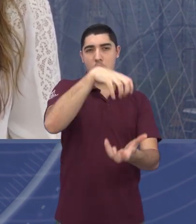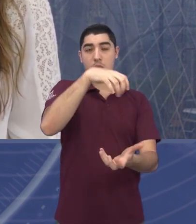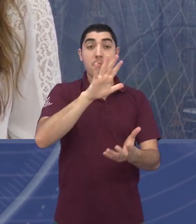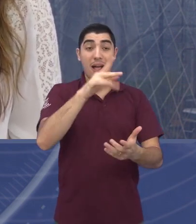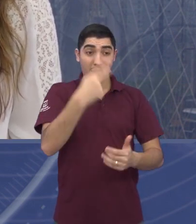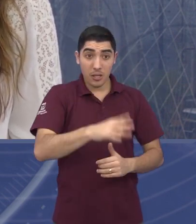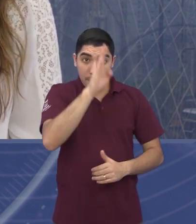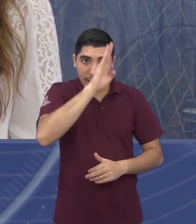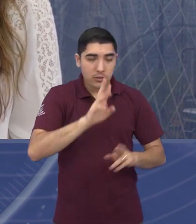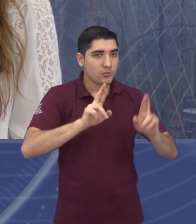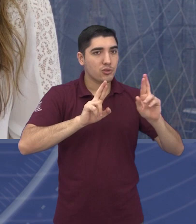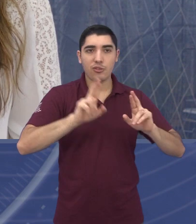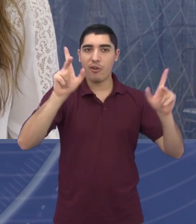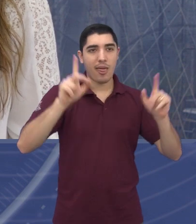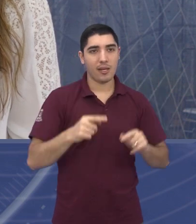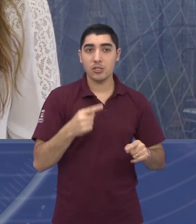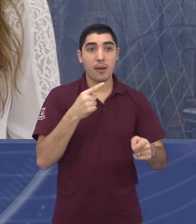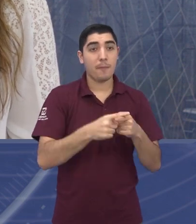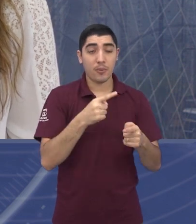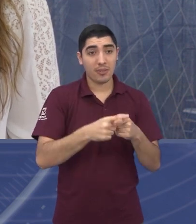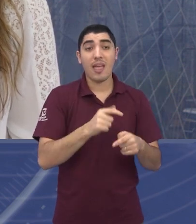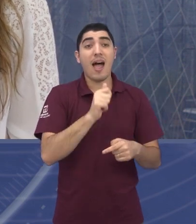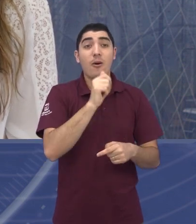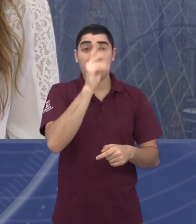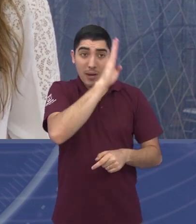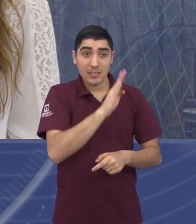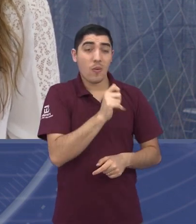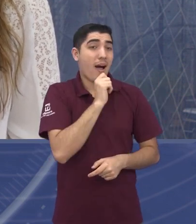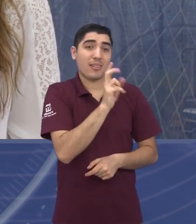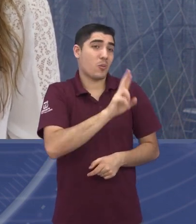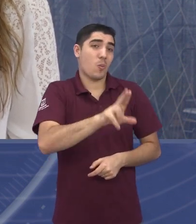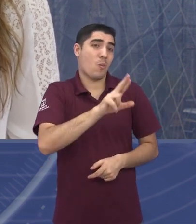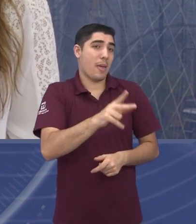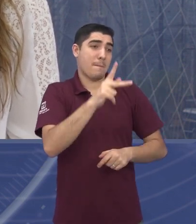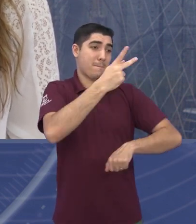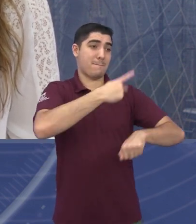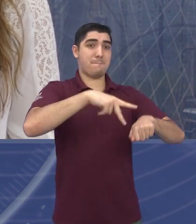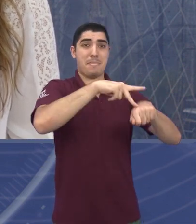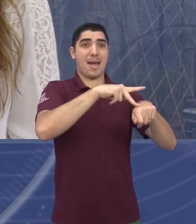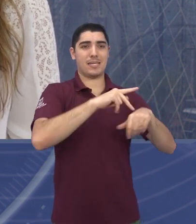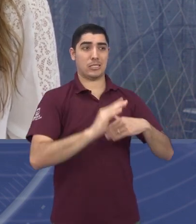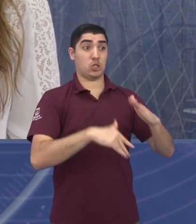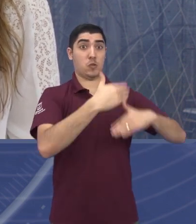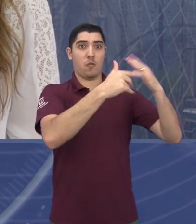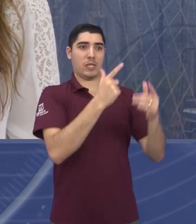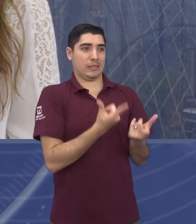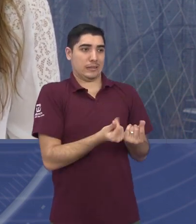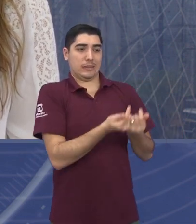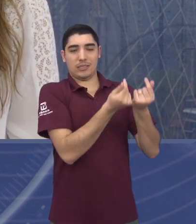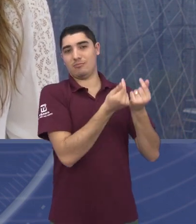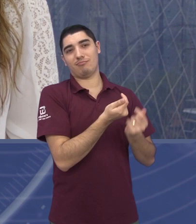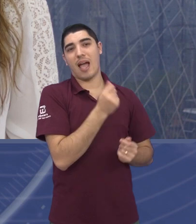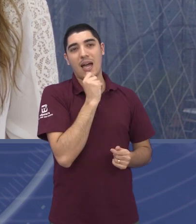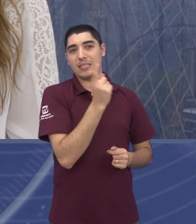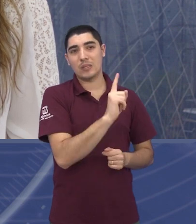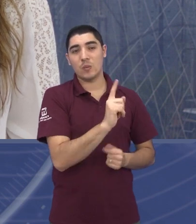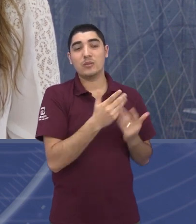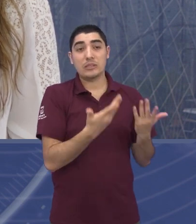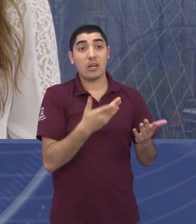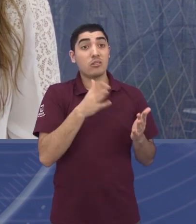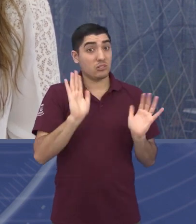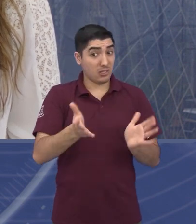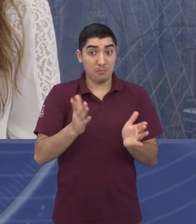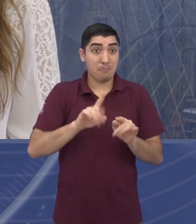completamente diferente, né? O Brasil está ainda nesse processo, não é um país desenvolvido.